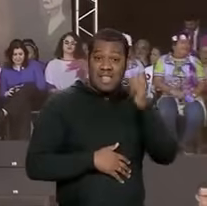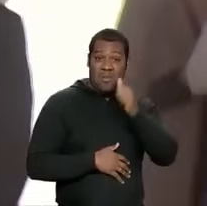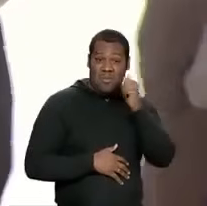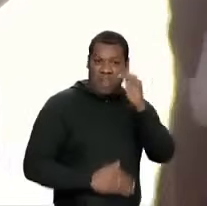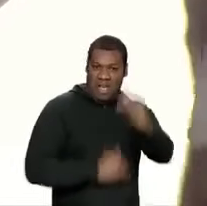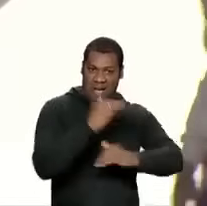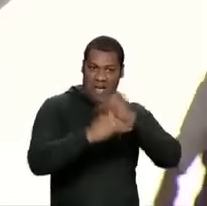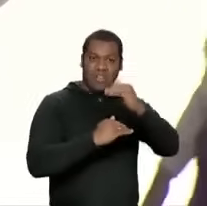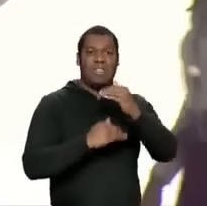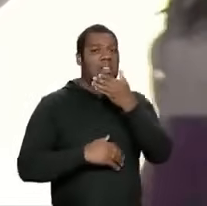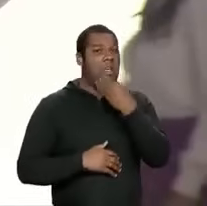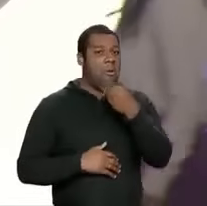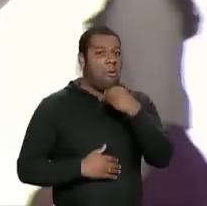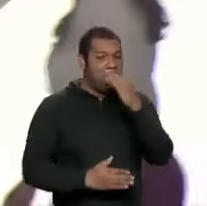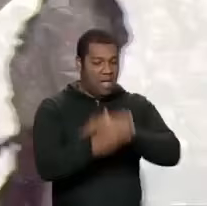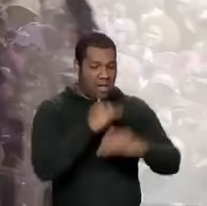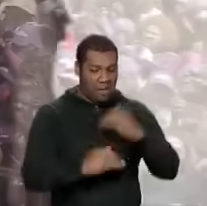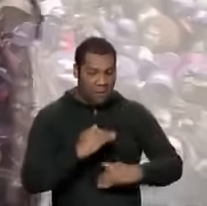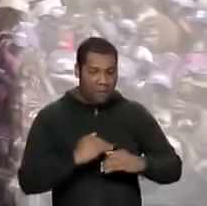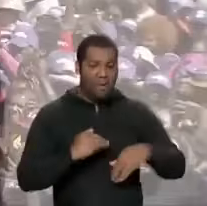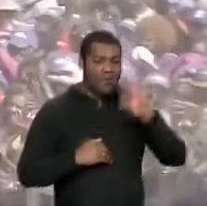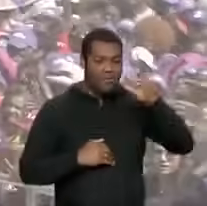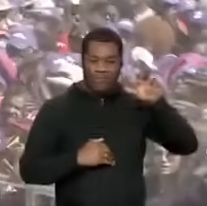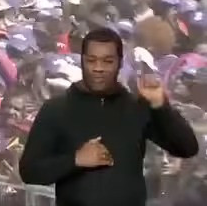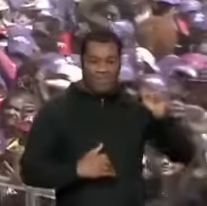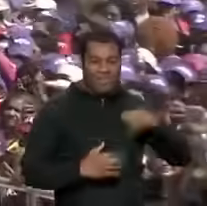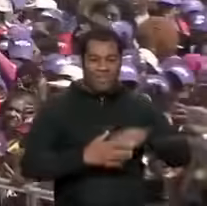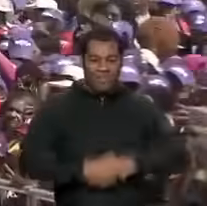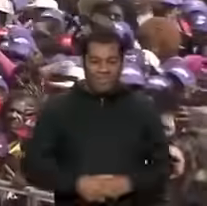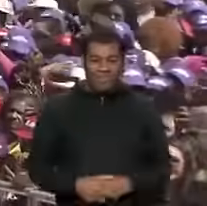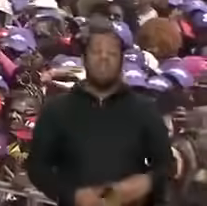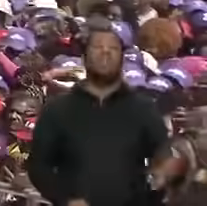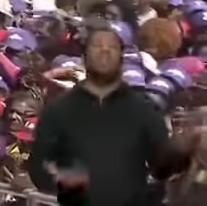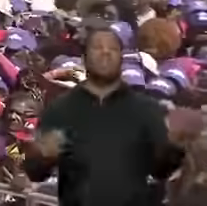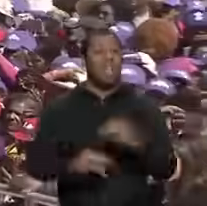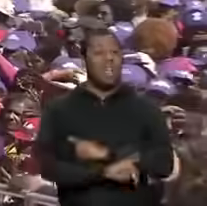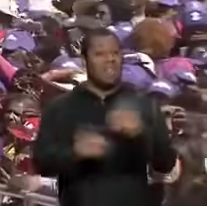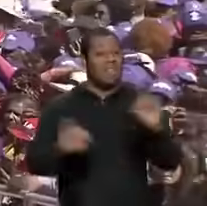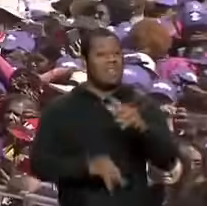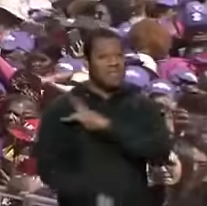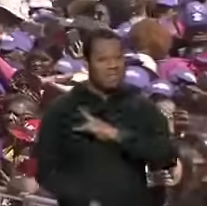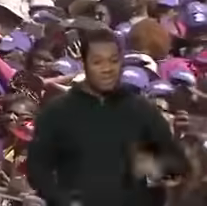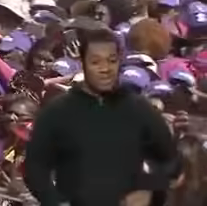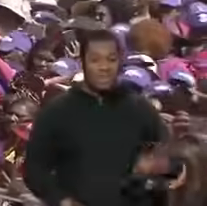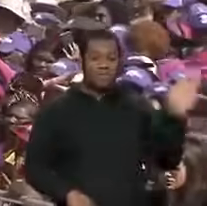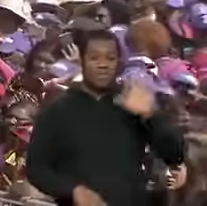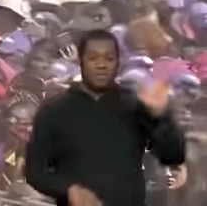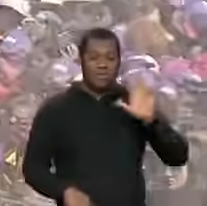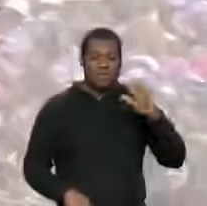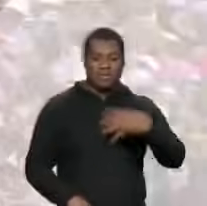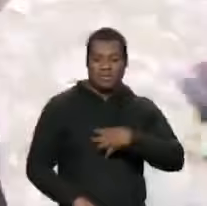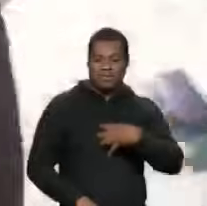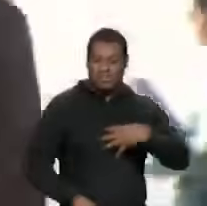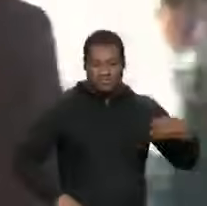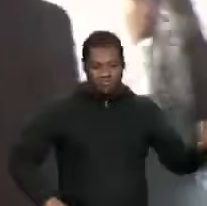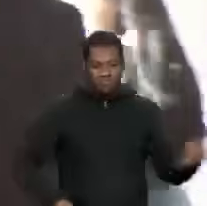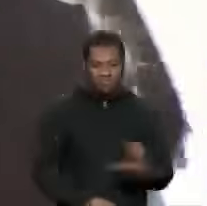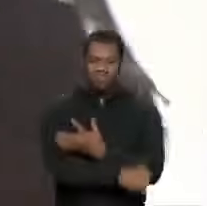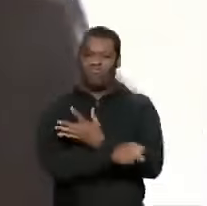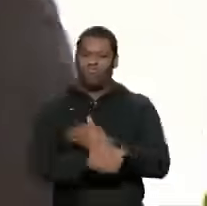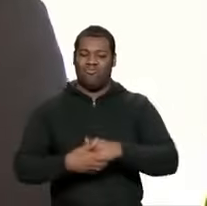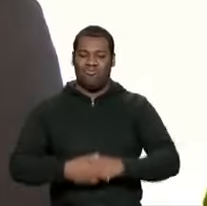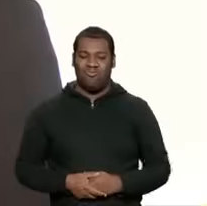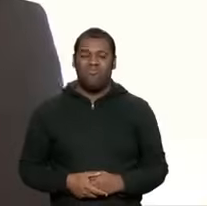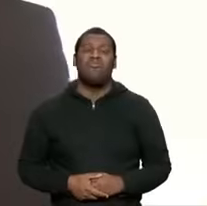é isso companheiras então presidente Lula é com muita emoção eu de fato fico